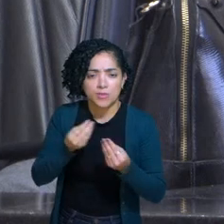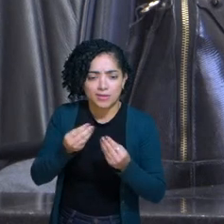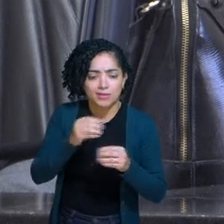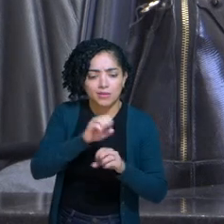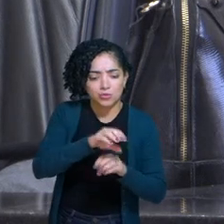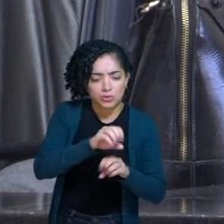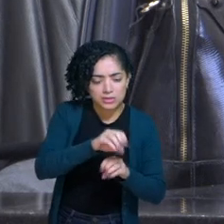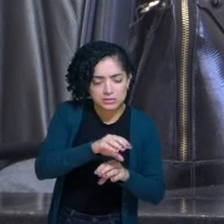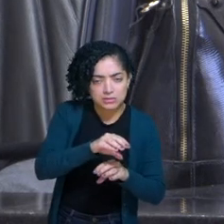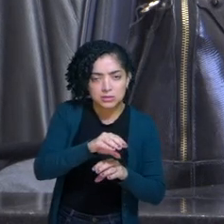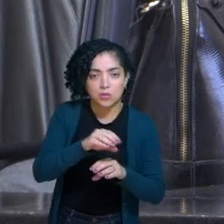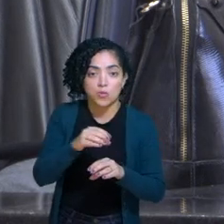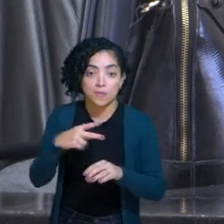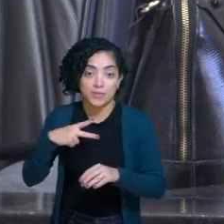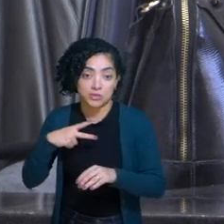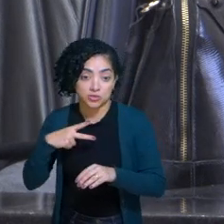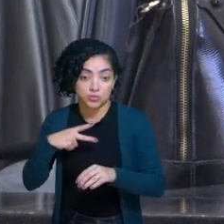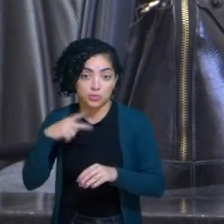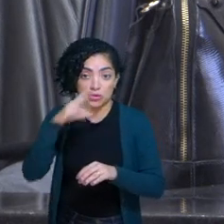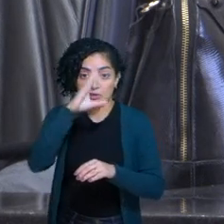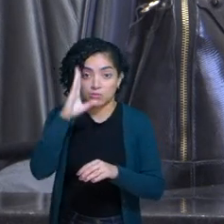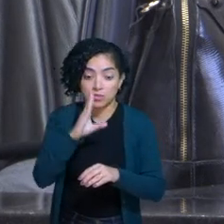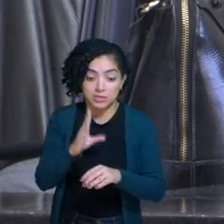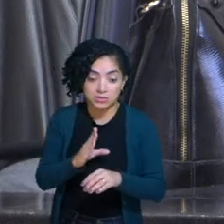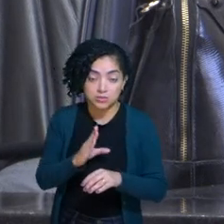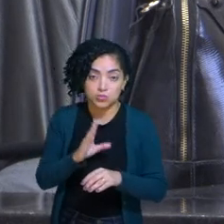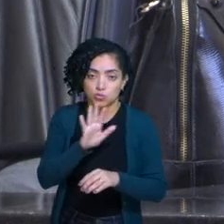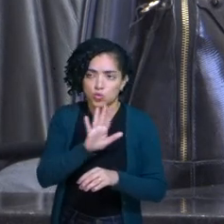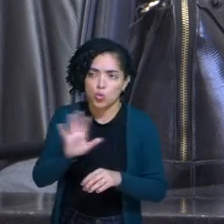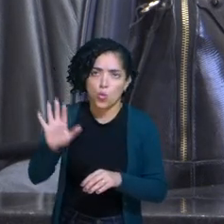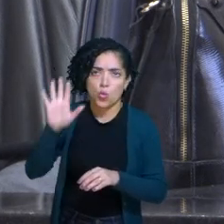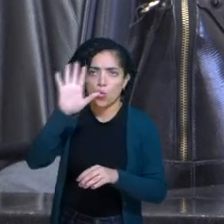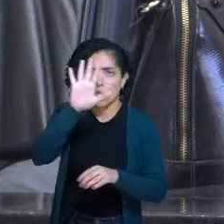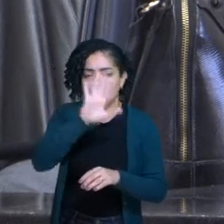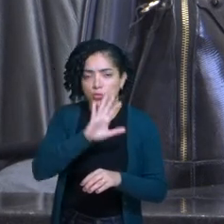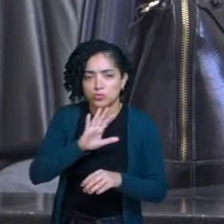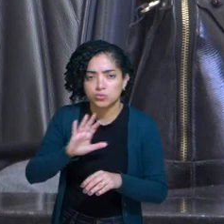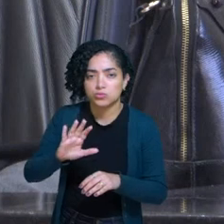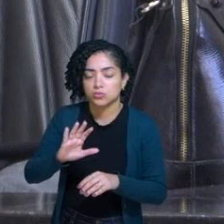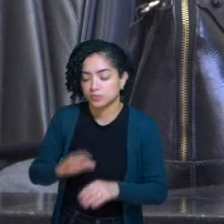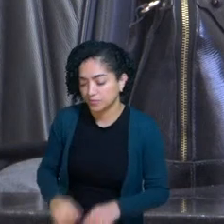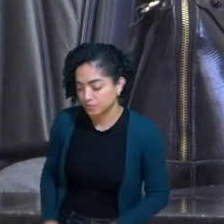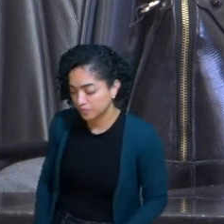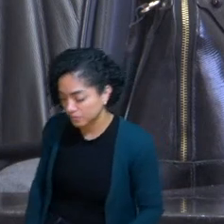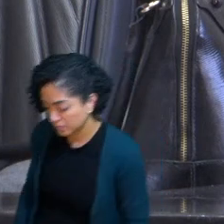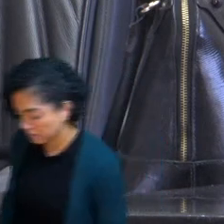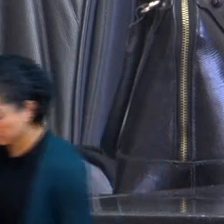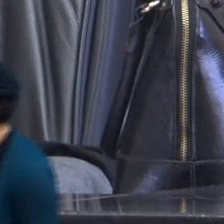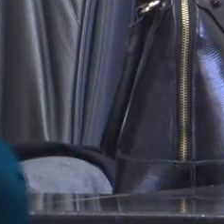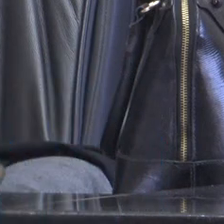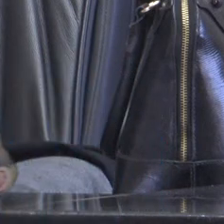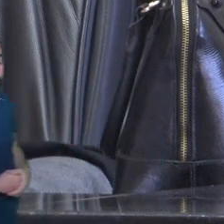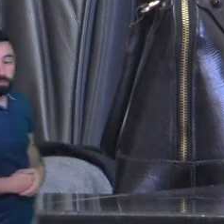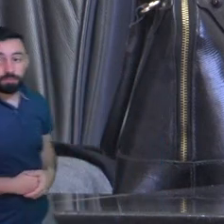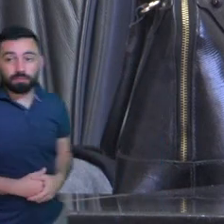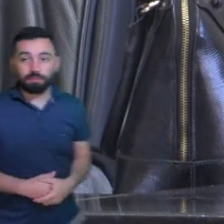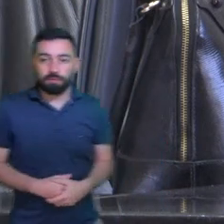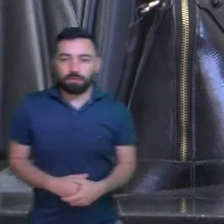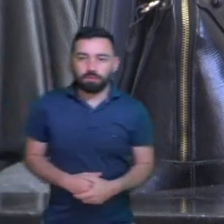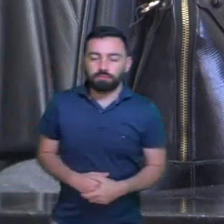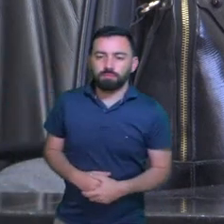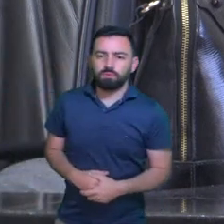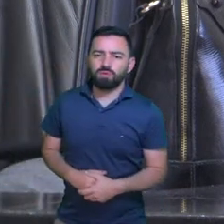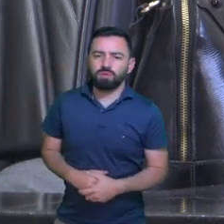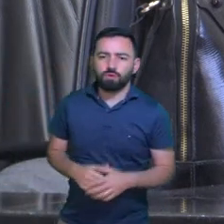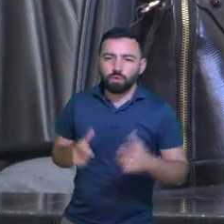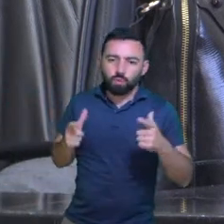a educação particular no Brasil todo do Acre Amazonas todos são filiados à gente eu conheço muito bem e por onde eu passo eu vejo